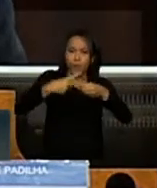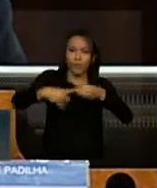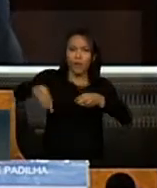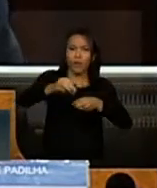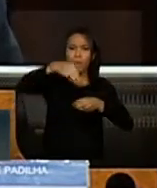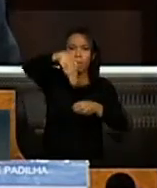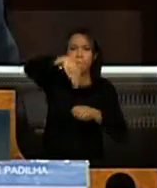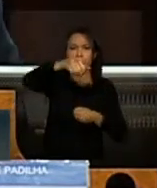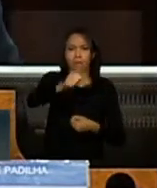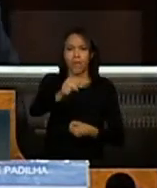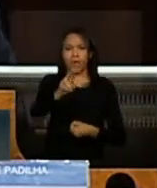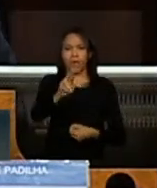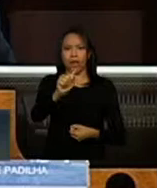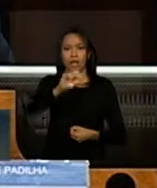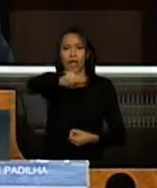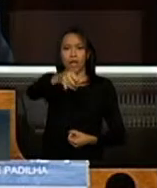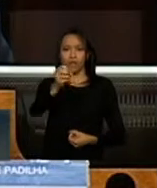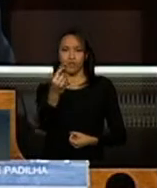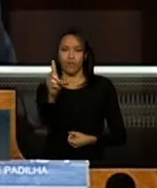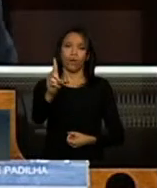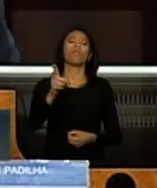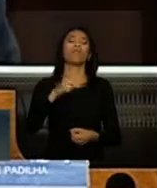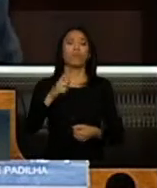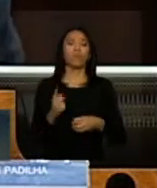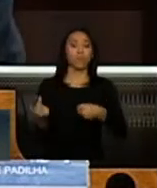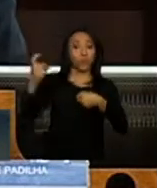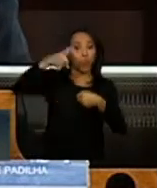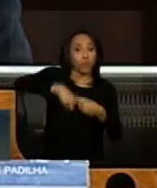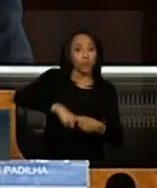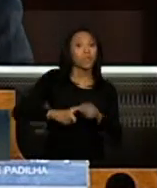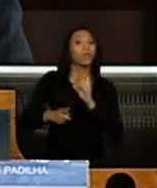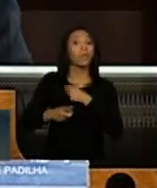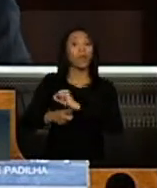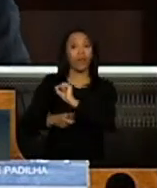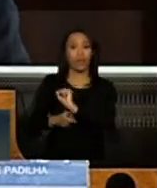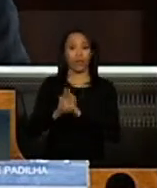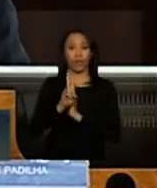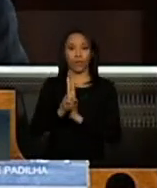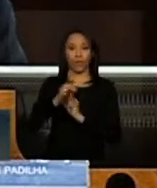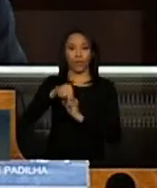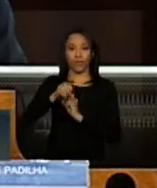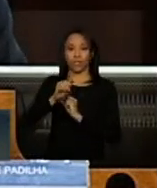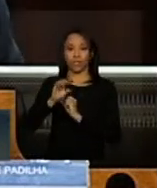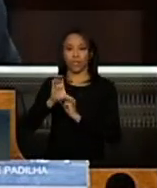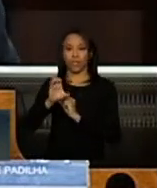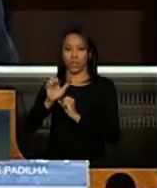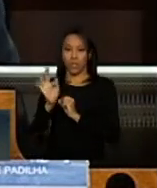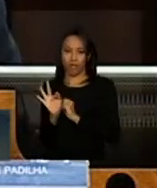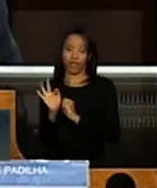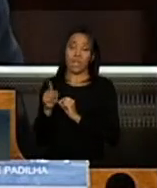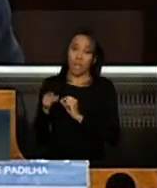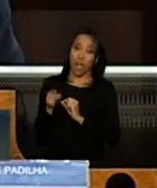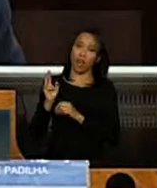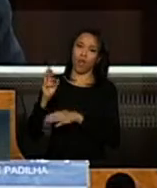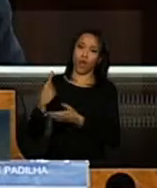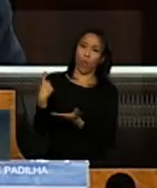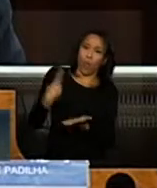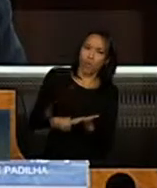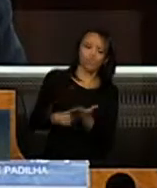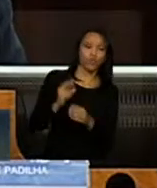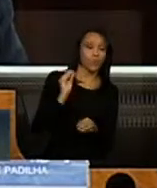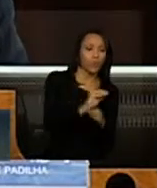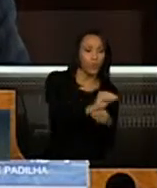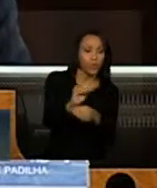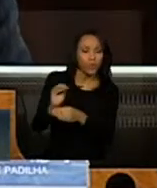Marajó, onde inclusive temos uma parceria com o Unicef acompanha um esforço, né, de cuidar das crianças na região do Marajó.